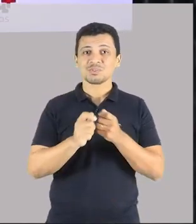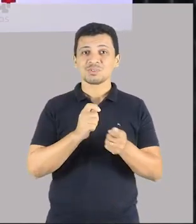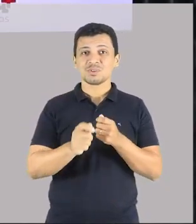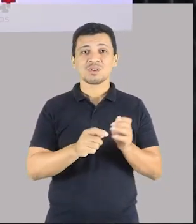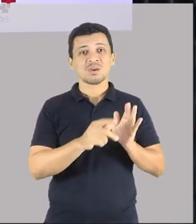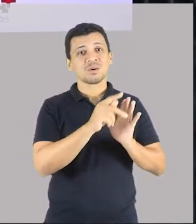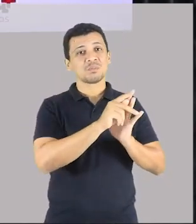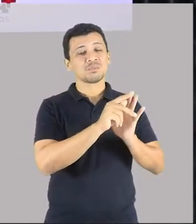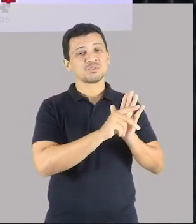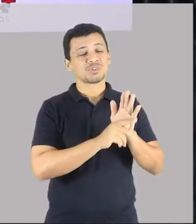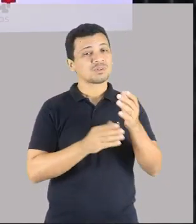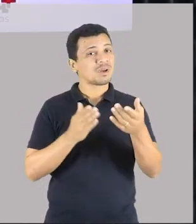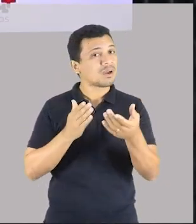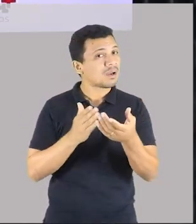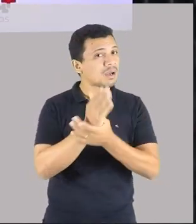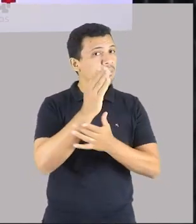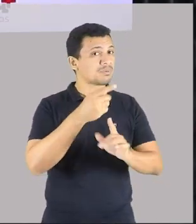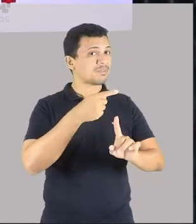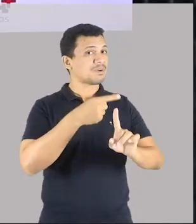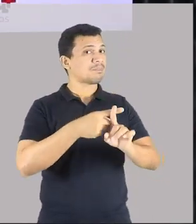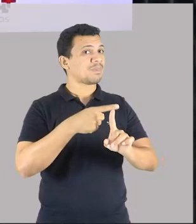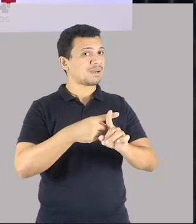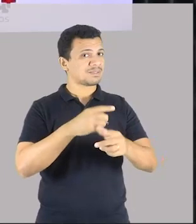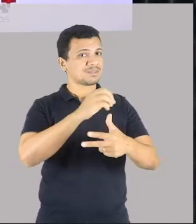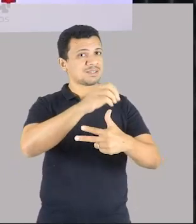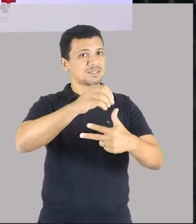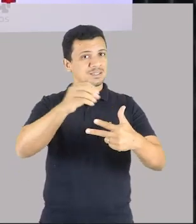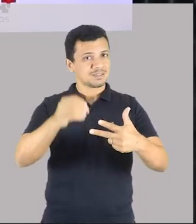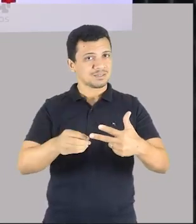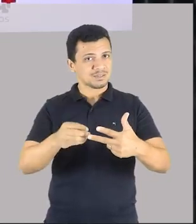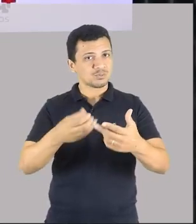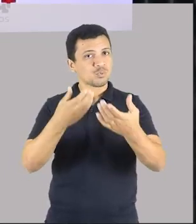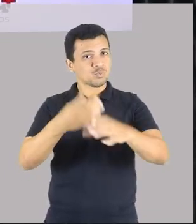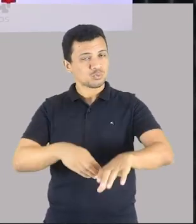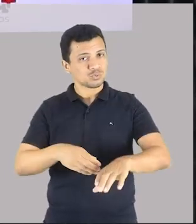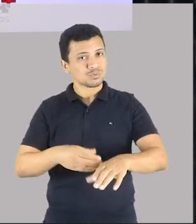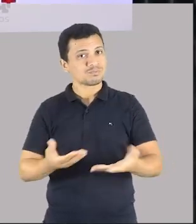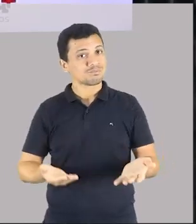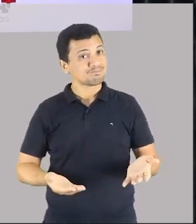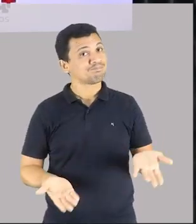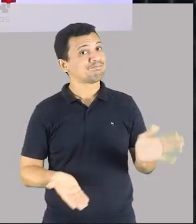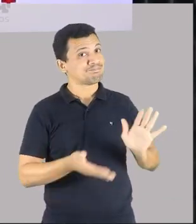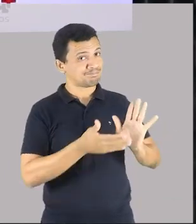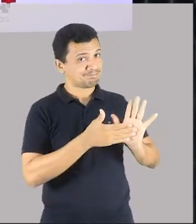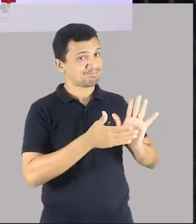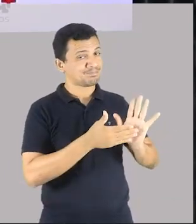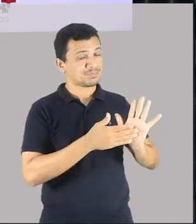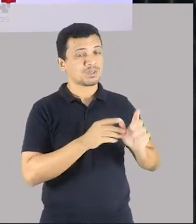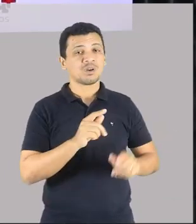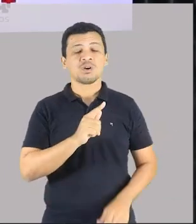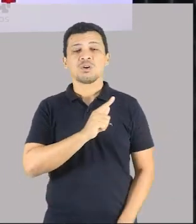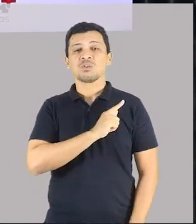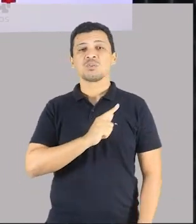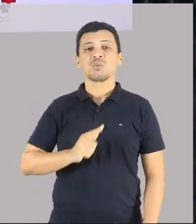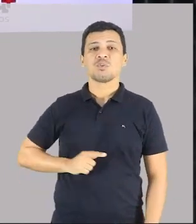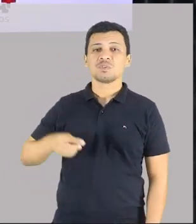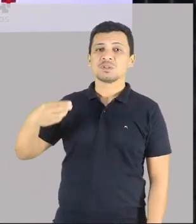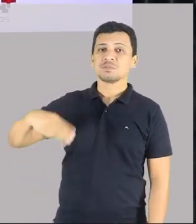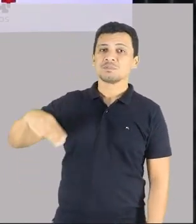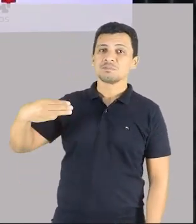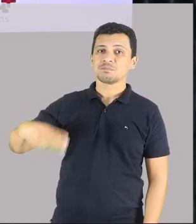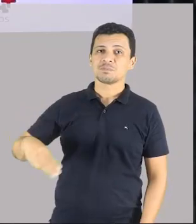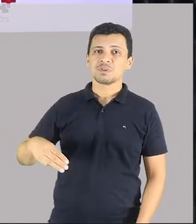dos Concursos. Essa importante iniciativa do Governo do Estado do Maranhão vai garantir que você tenha acesso ao